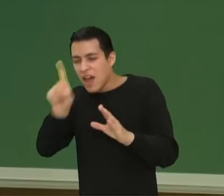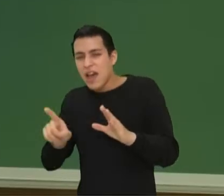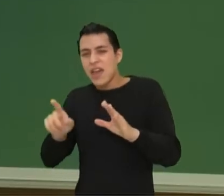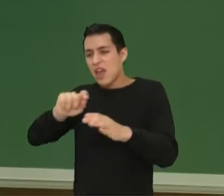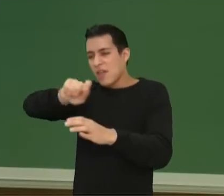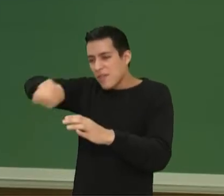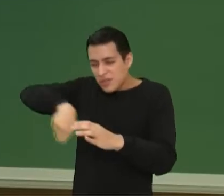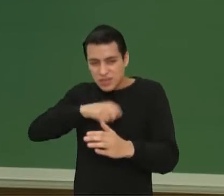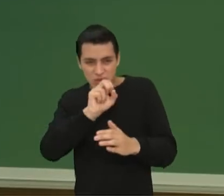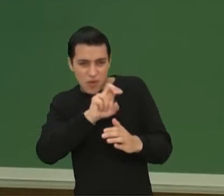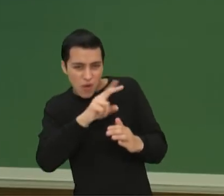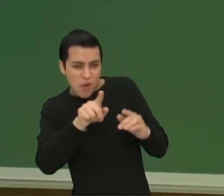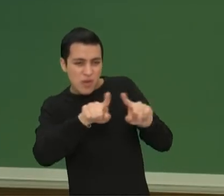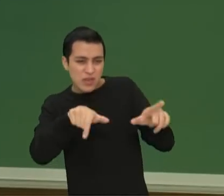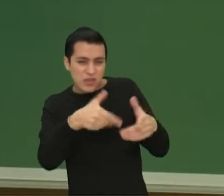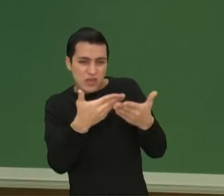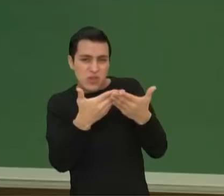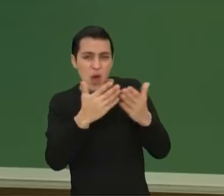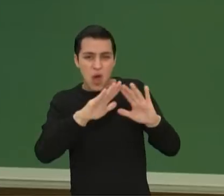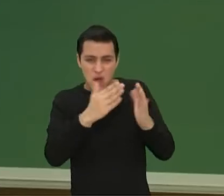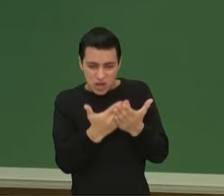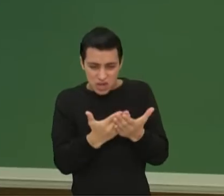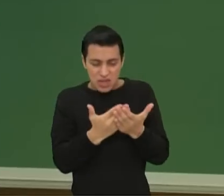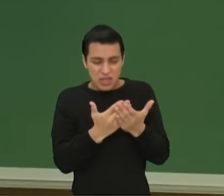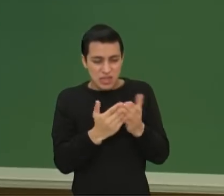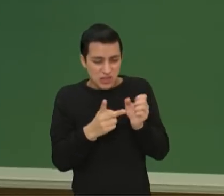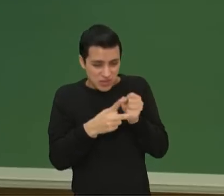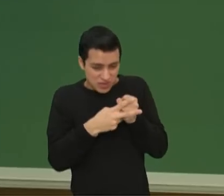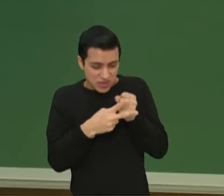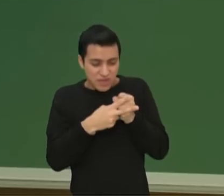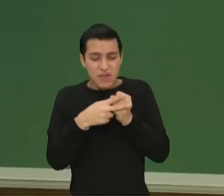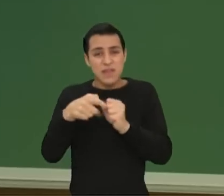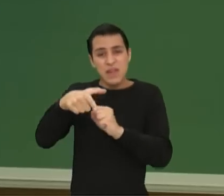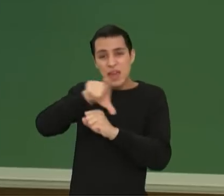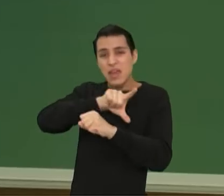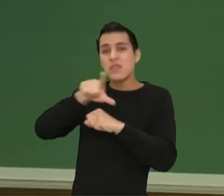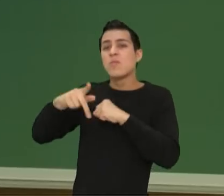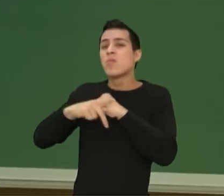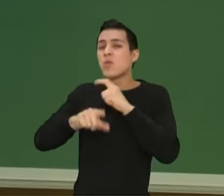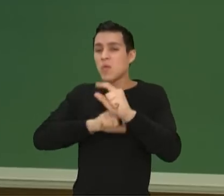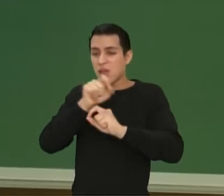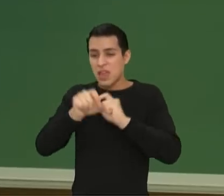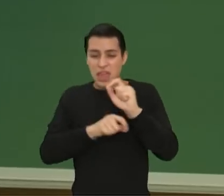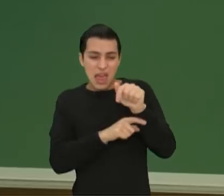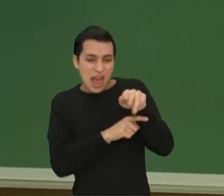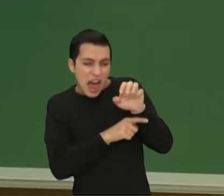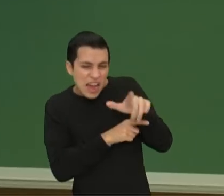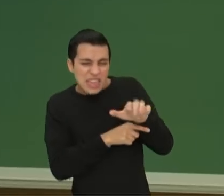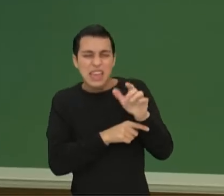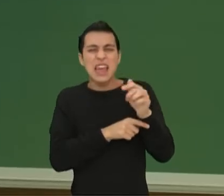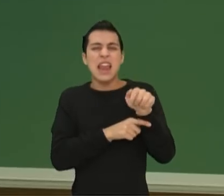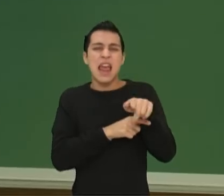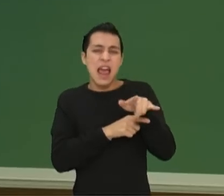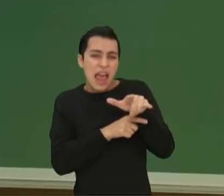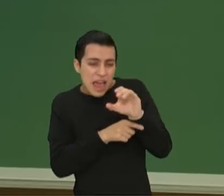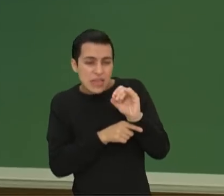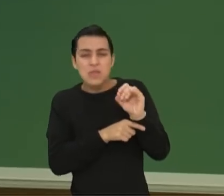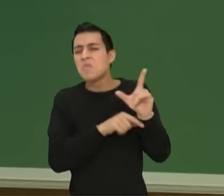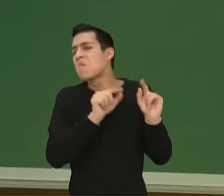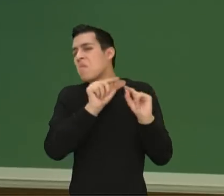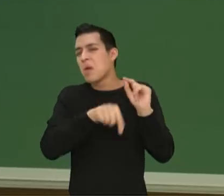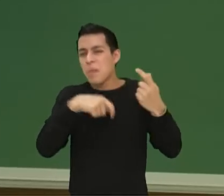à escola. Então, o verbo dirigir, o antecedente do pronome aquele, aquela e aquilo, ele exigiu